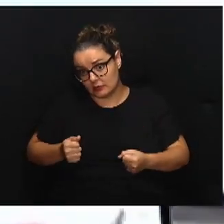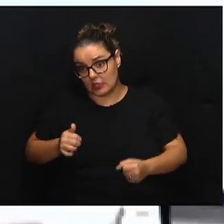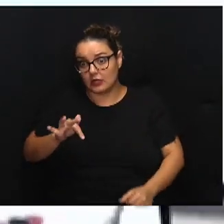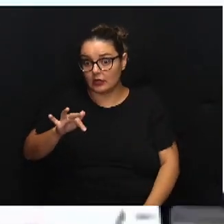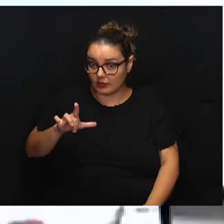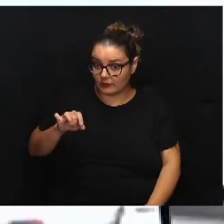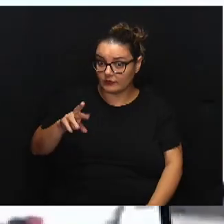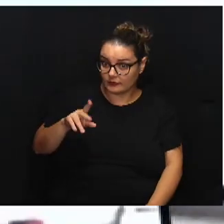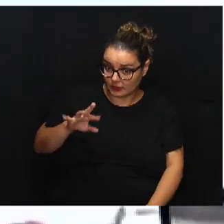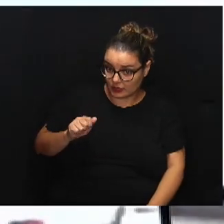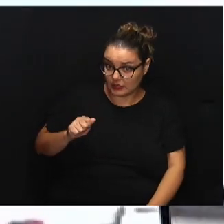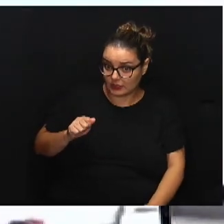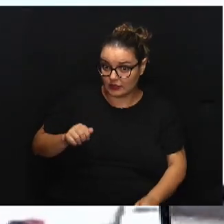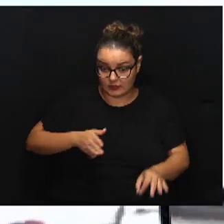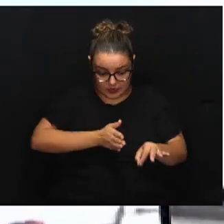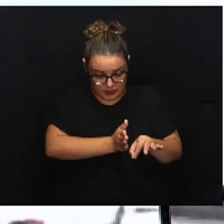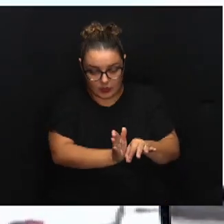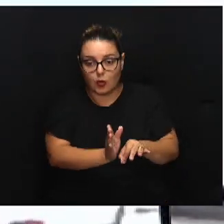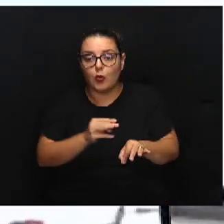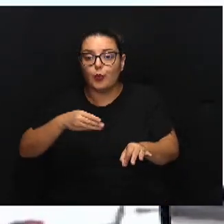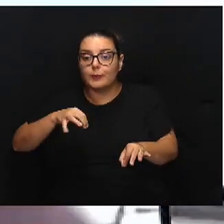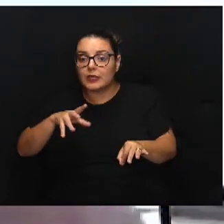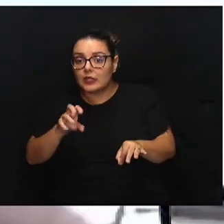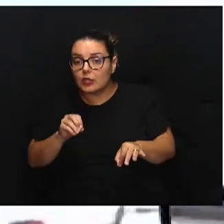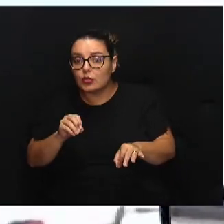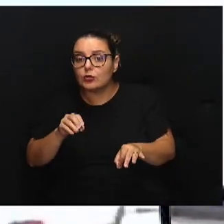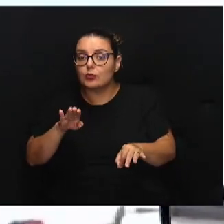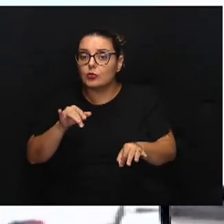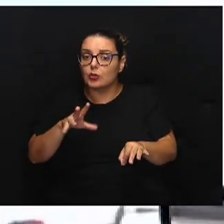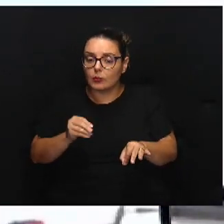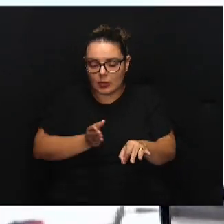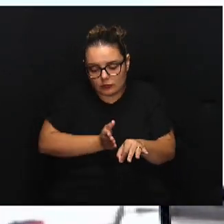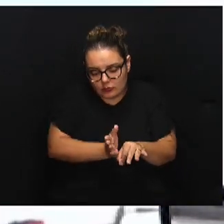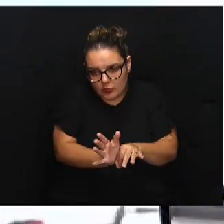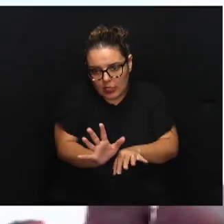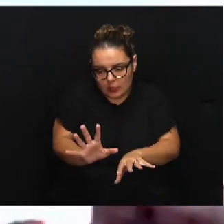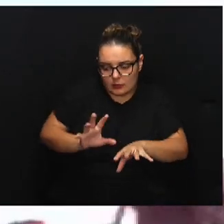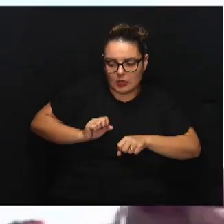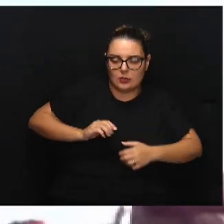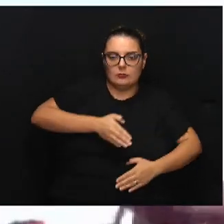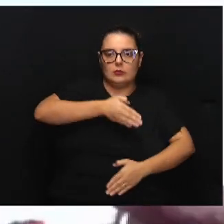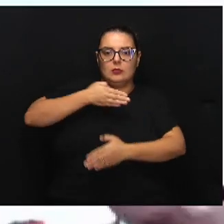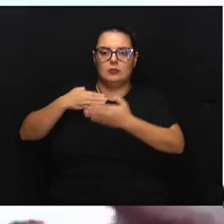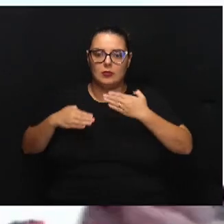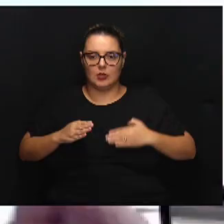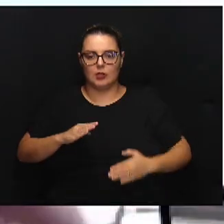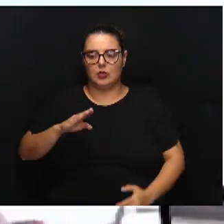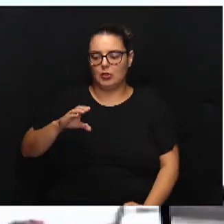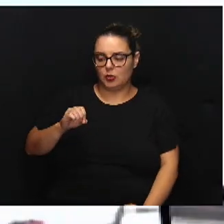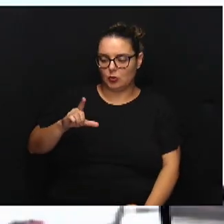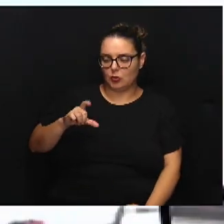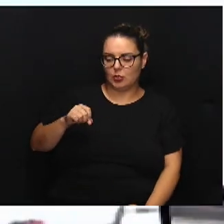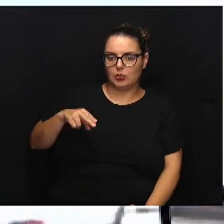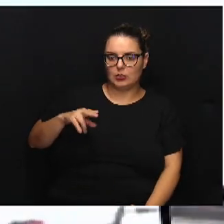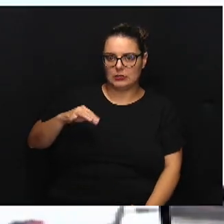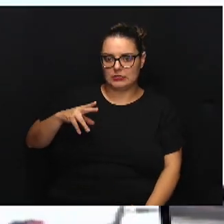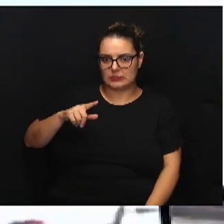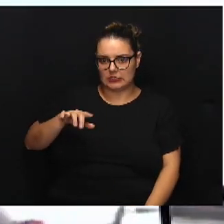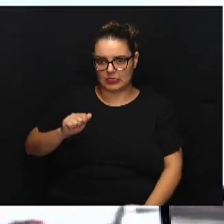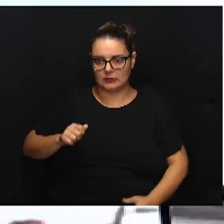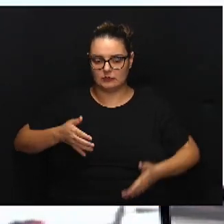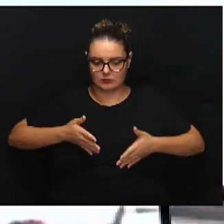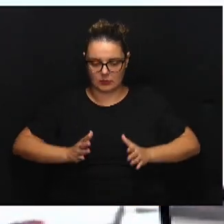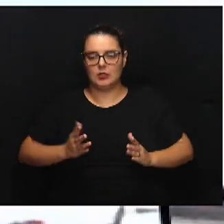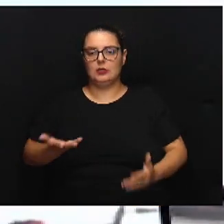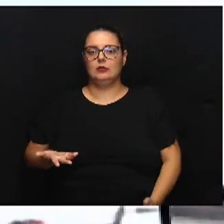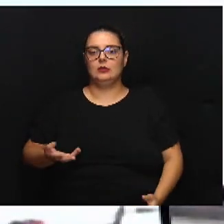as bactérias, o microbioma que a gente chama. E ao receber isso e ser colonizada por isso tem se feito